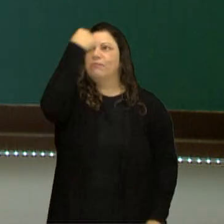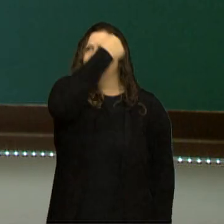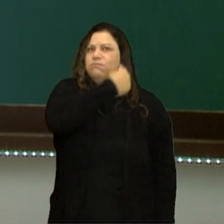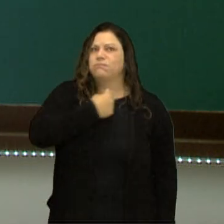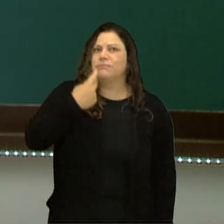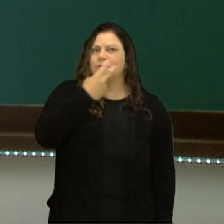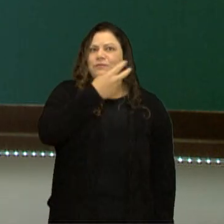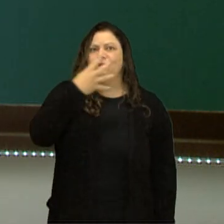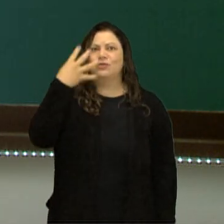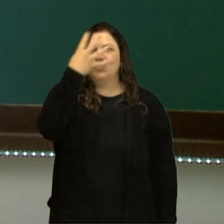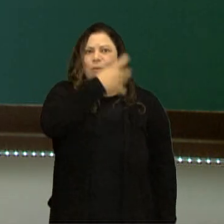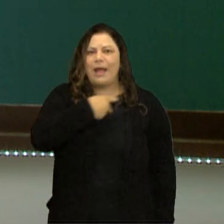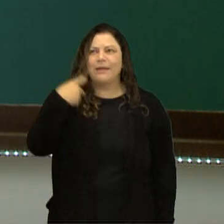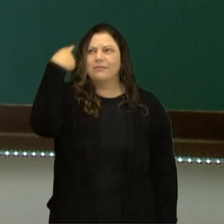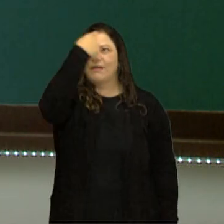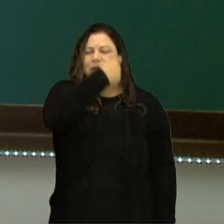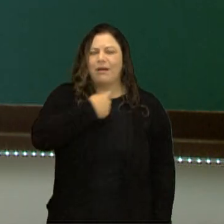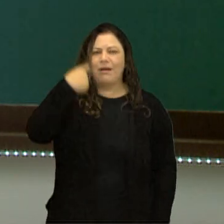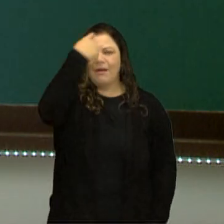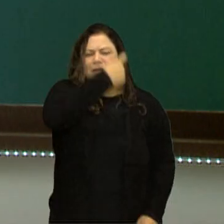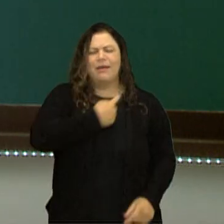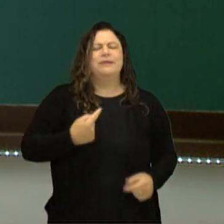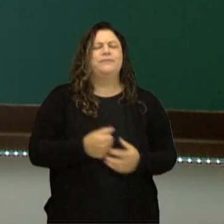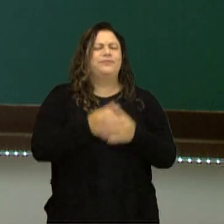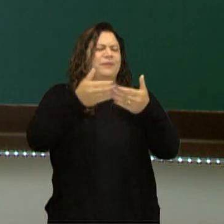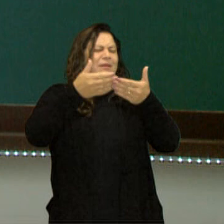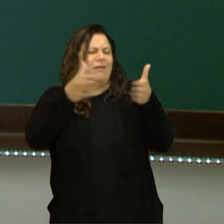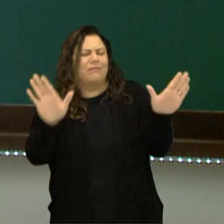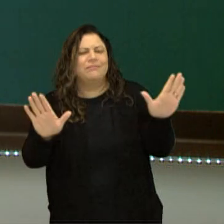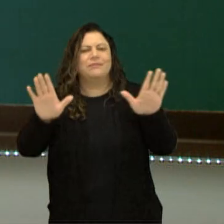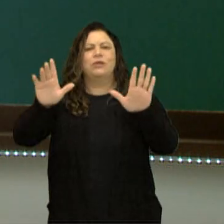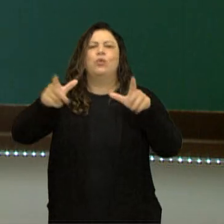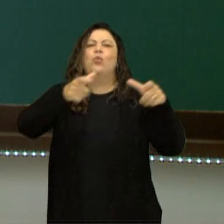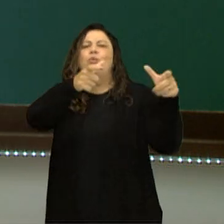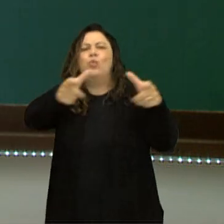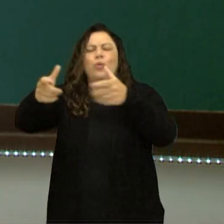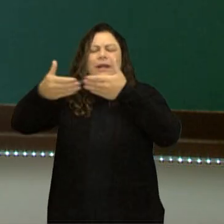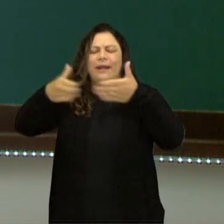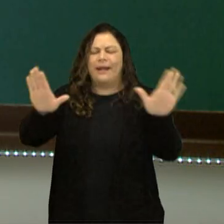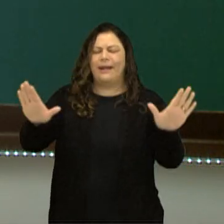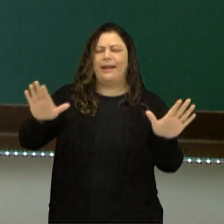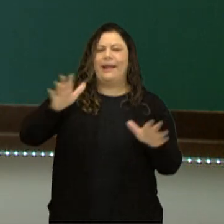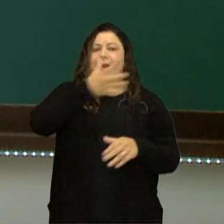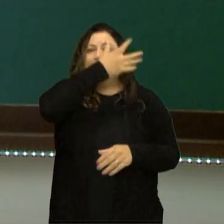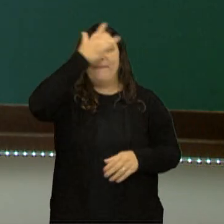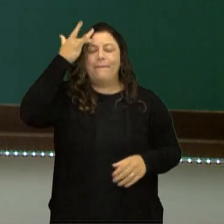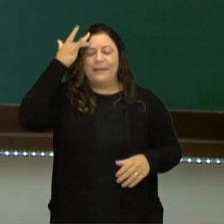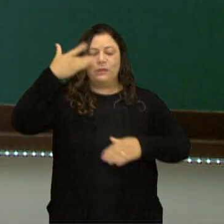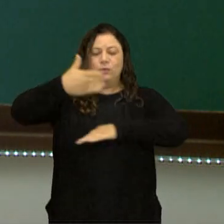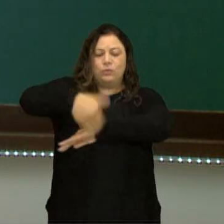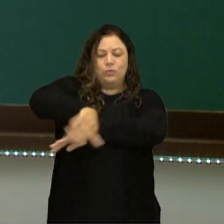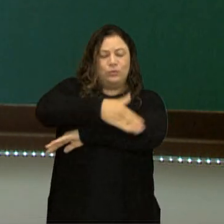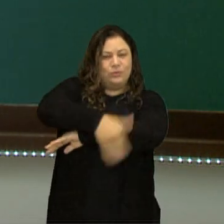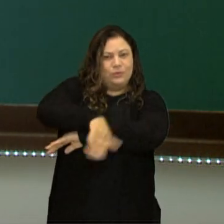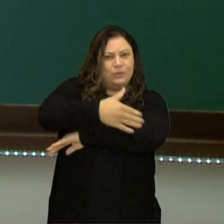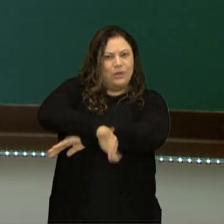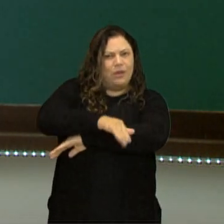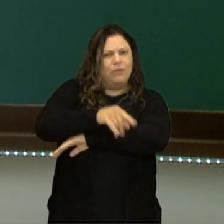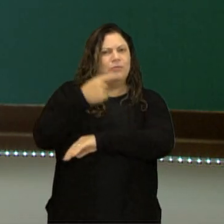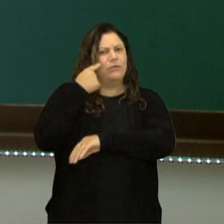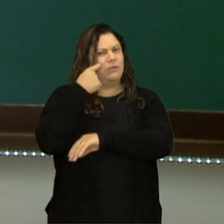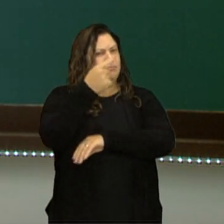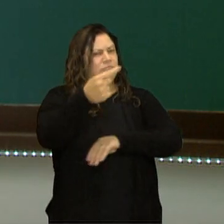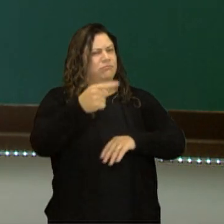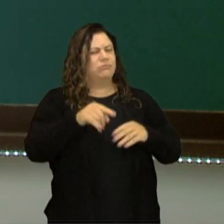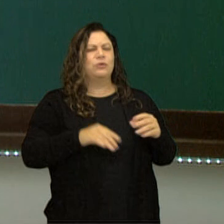24 horas você encontra sempre lugares abertos, pessoas na rua. E ela é conhecida por alguns detalhezinhos. Olha,